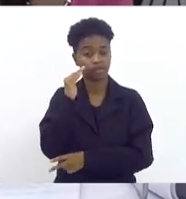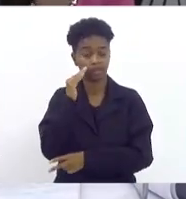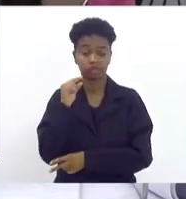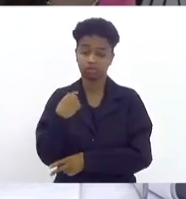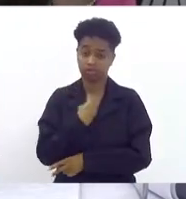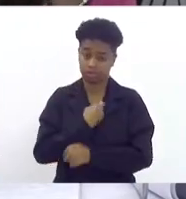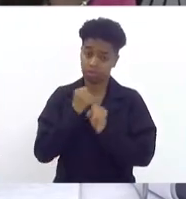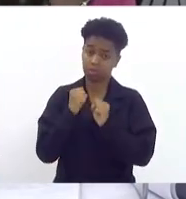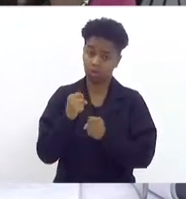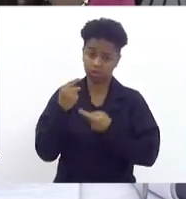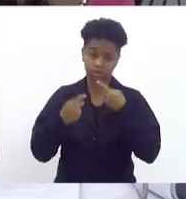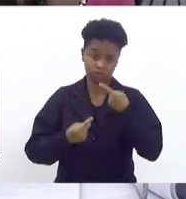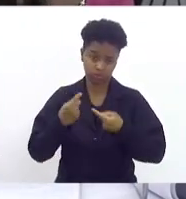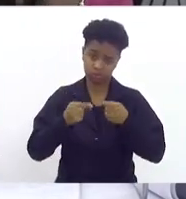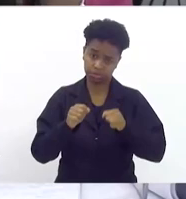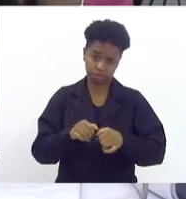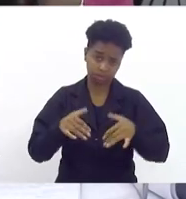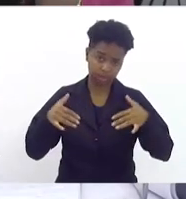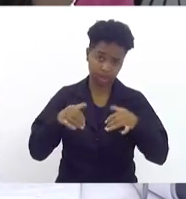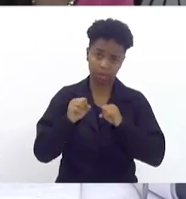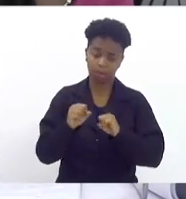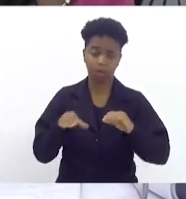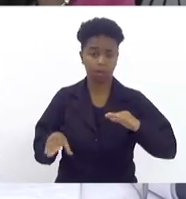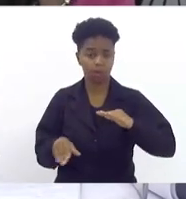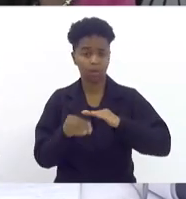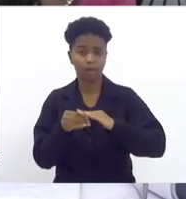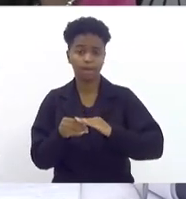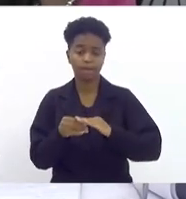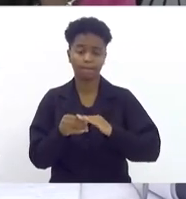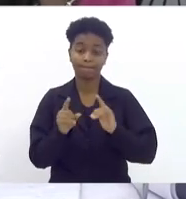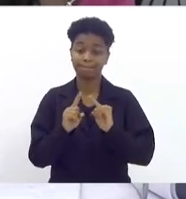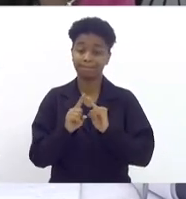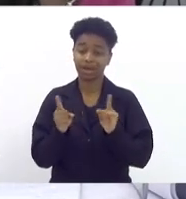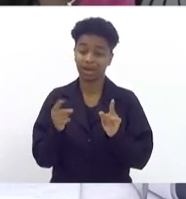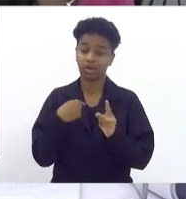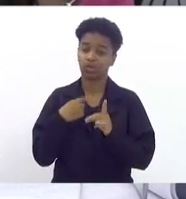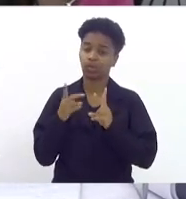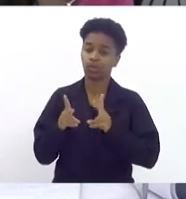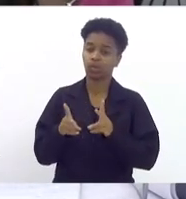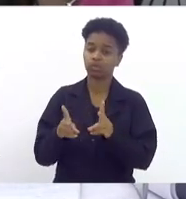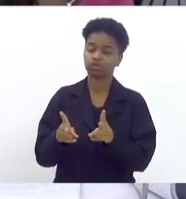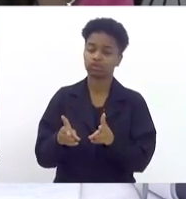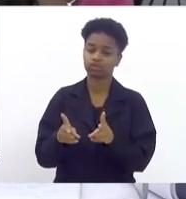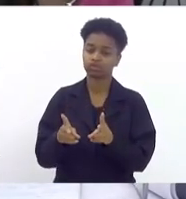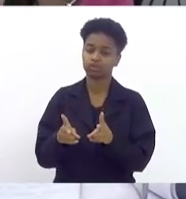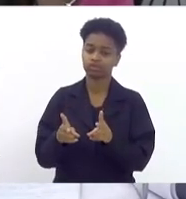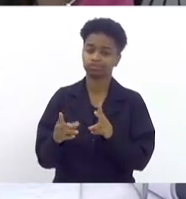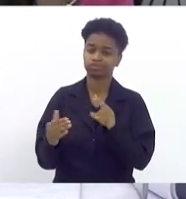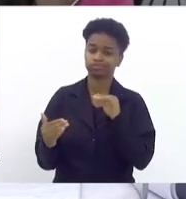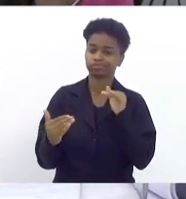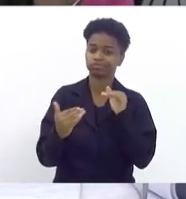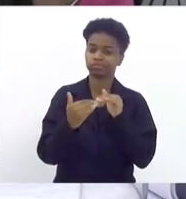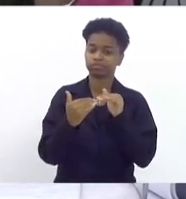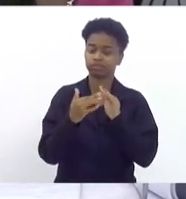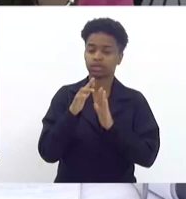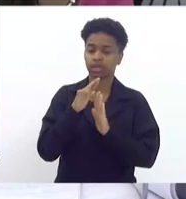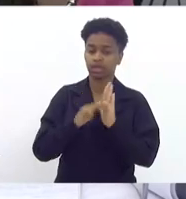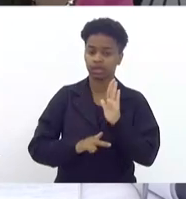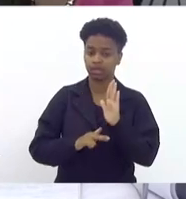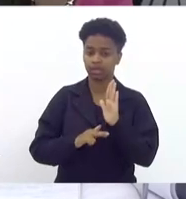discutir a matéria em plenário, fazer as emendas, mas ainda continuo favorável ao